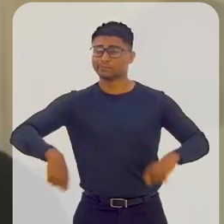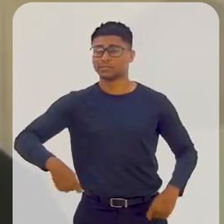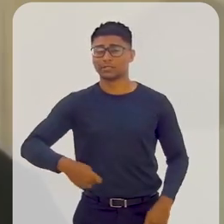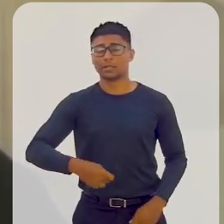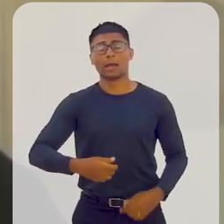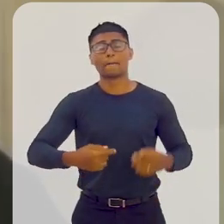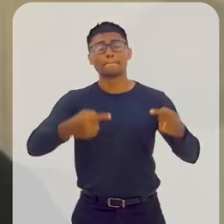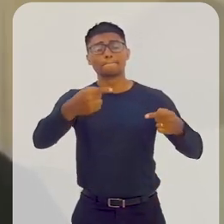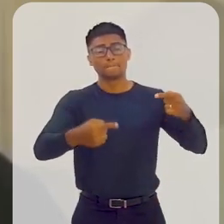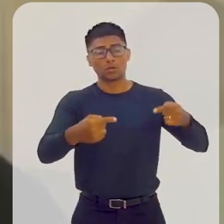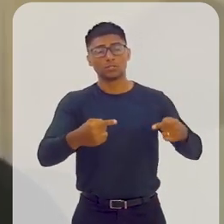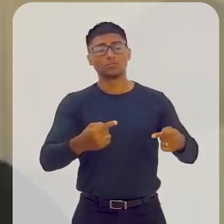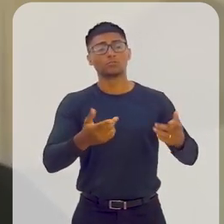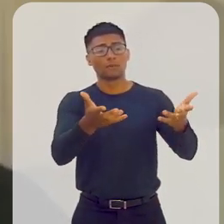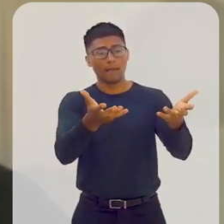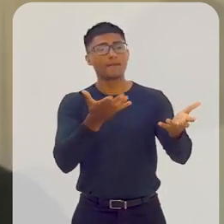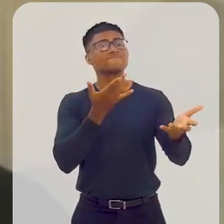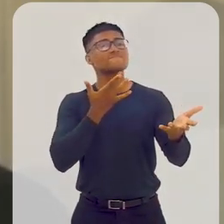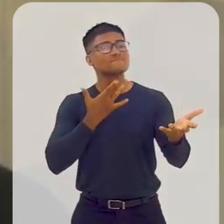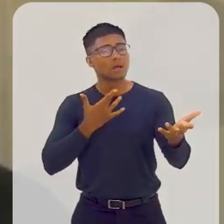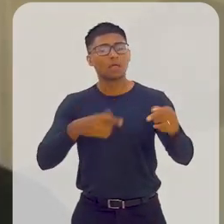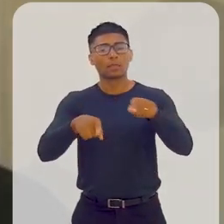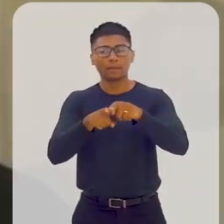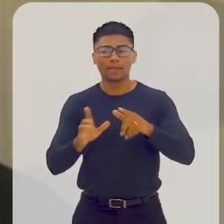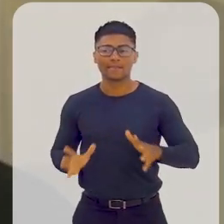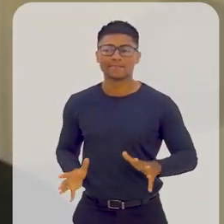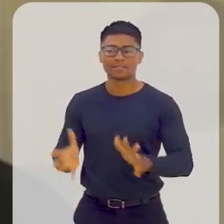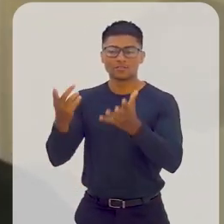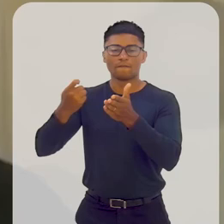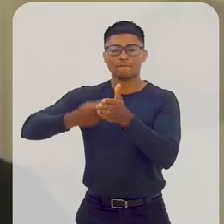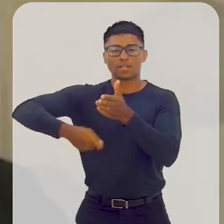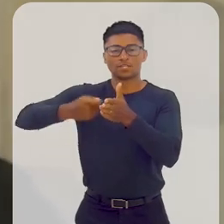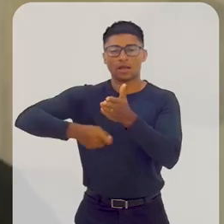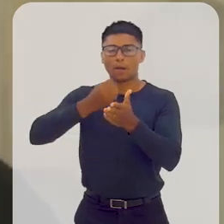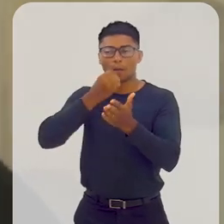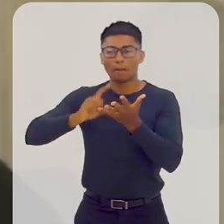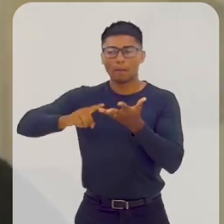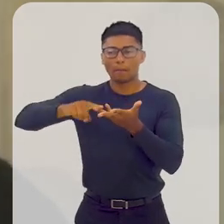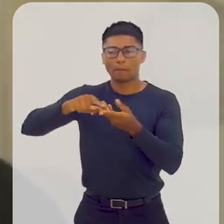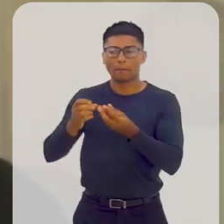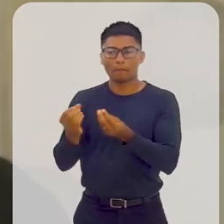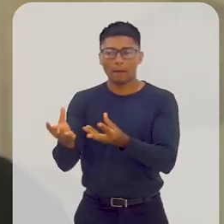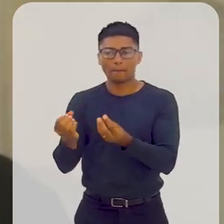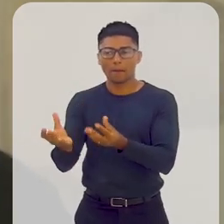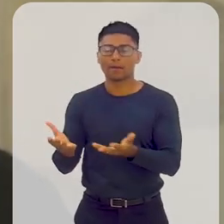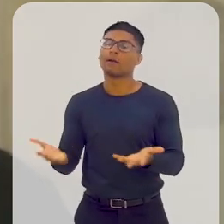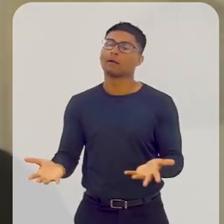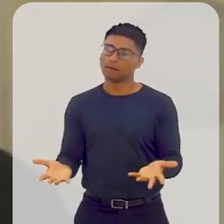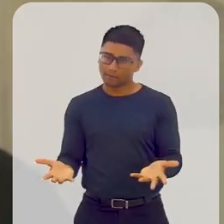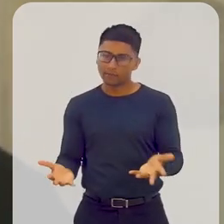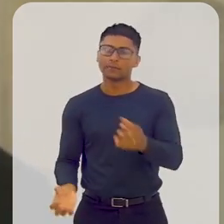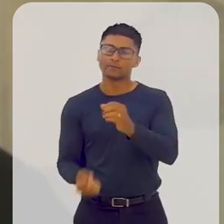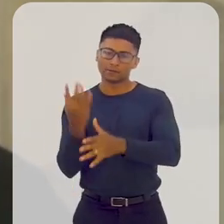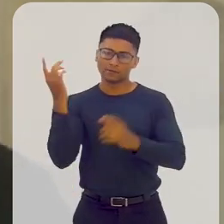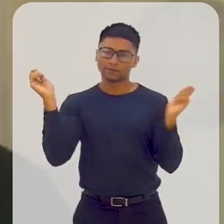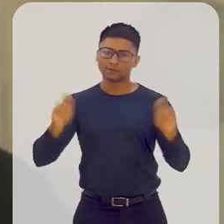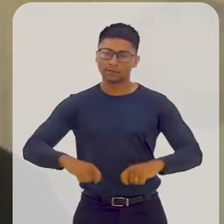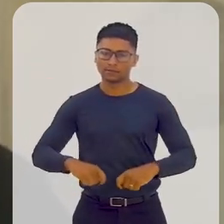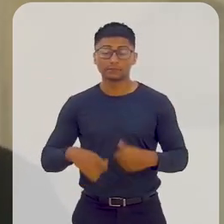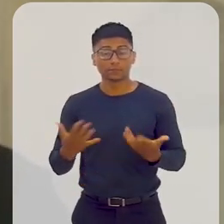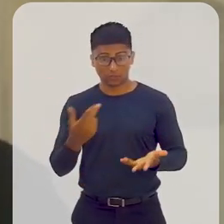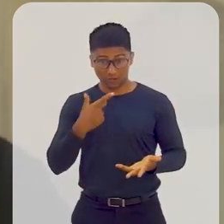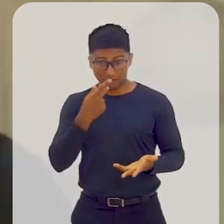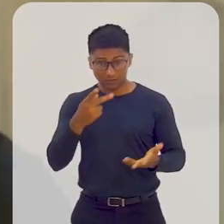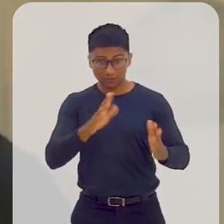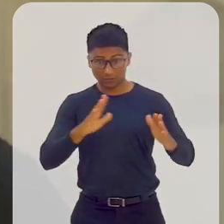de vontade política, depende de incentivos fiscais dos governos, entendeu? E eu acho que nesse debate